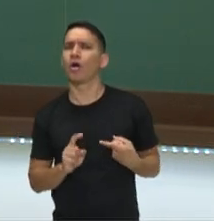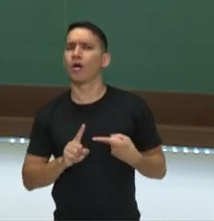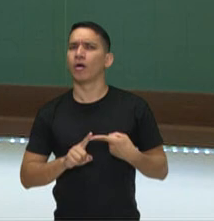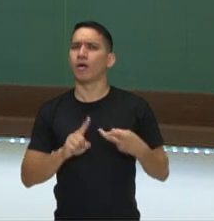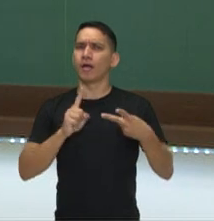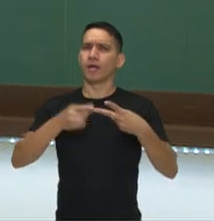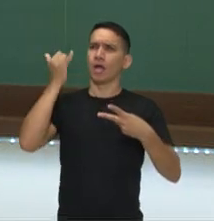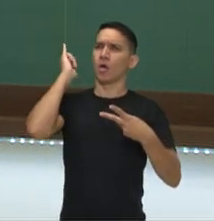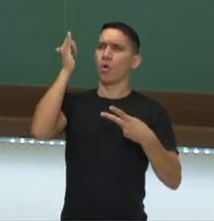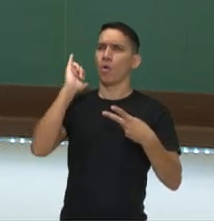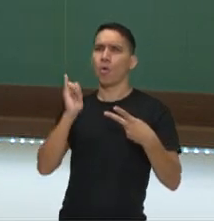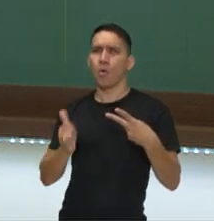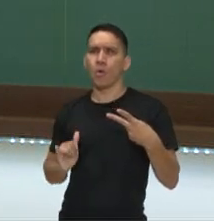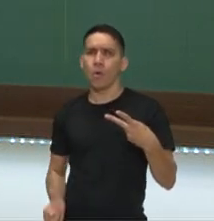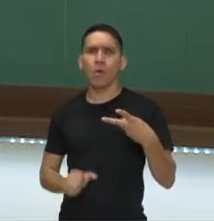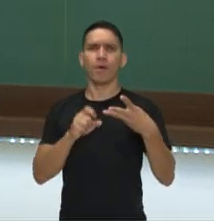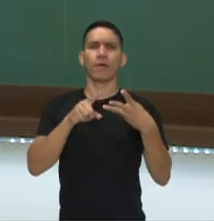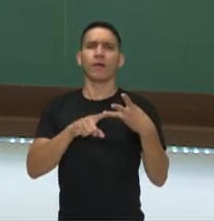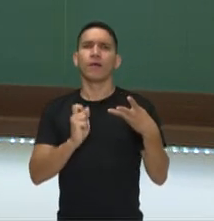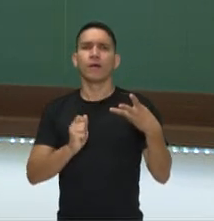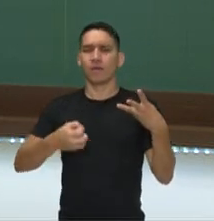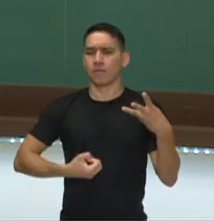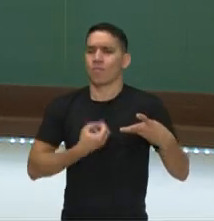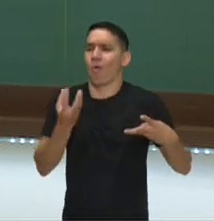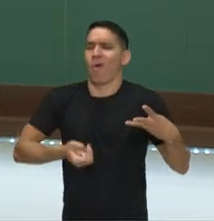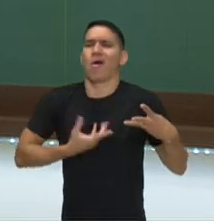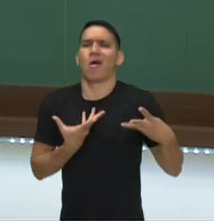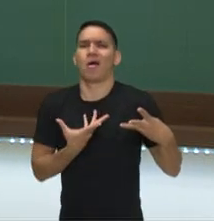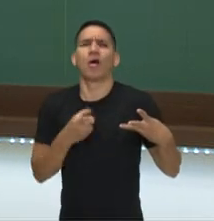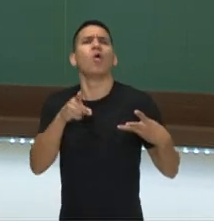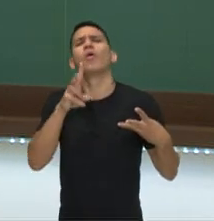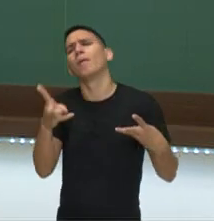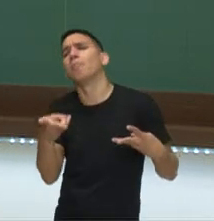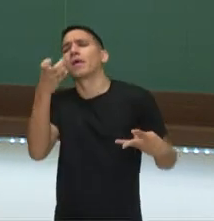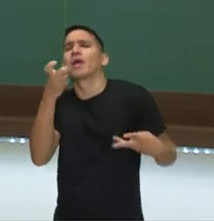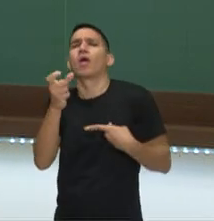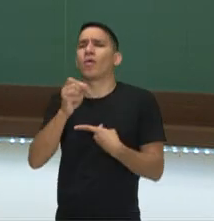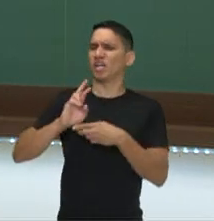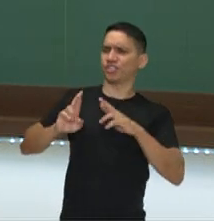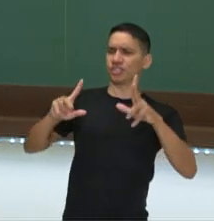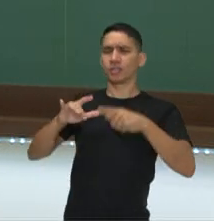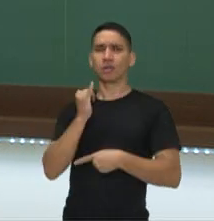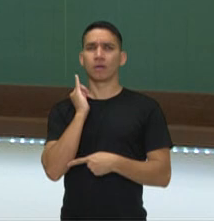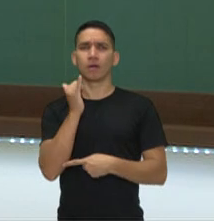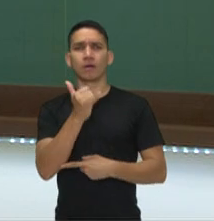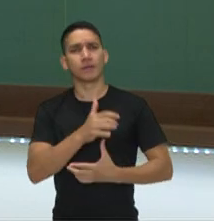ao romance, em relação ao poema, o que, que você percebe de diferença?